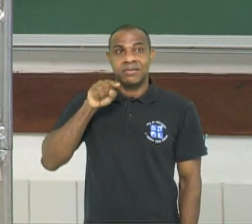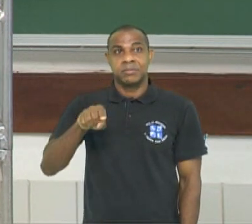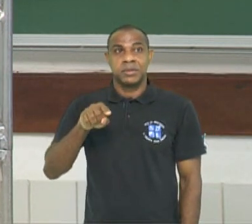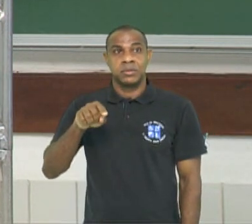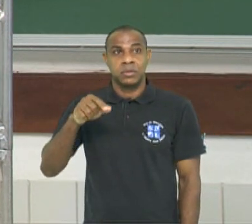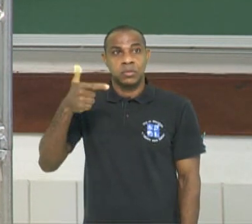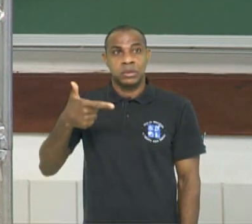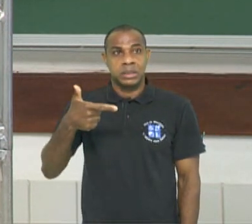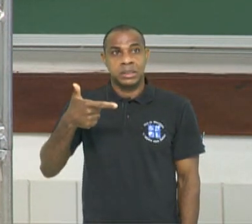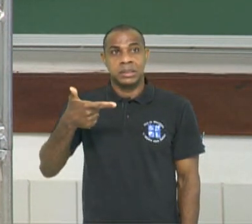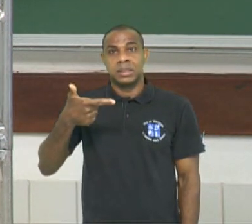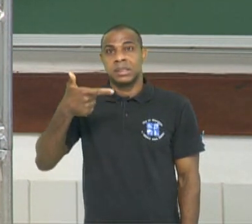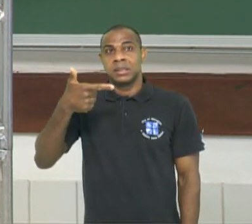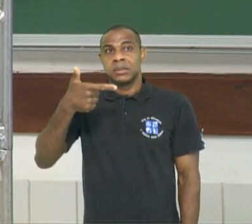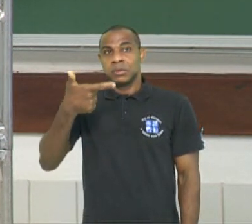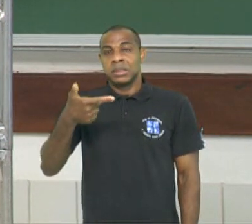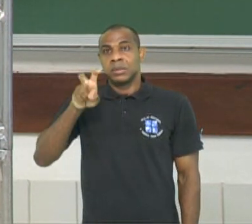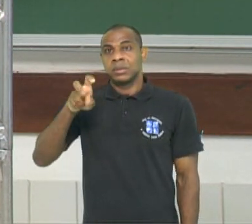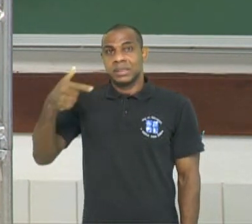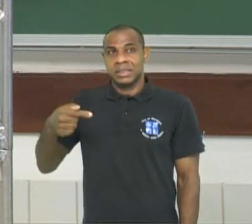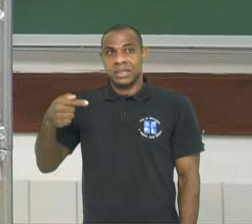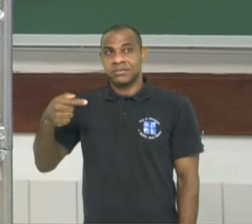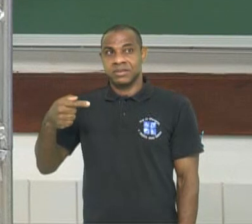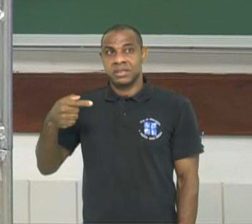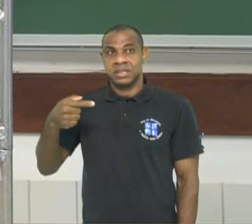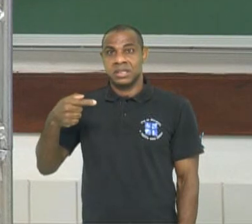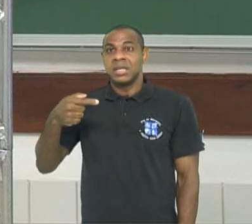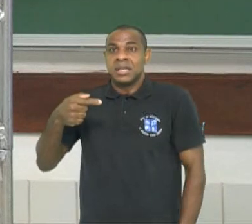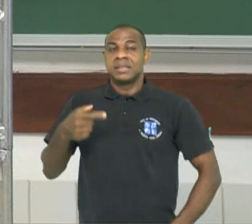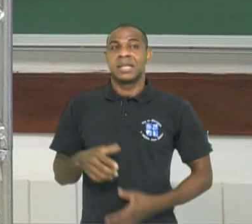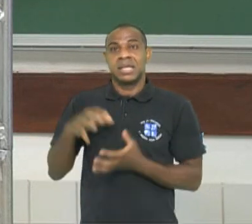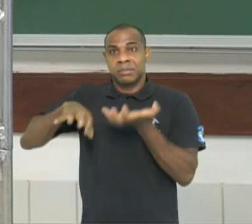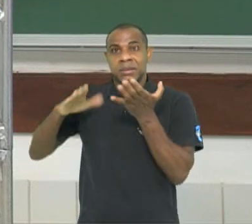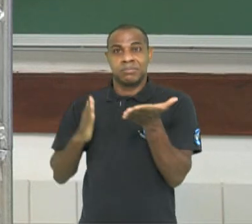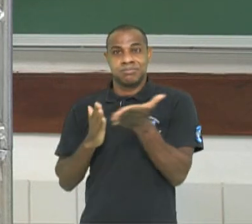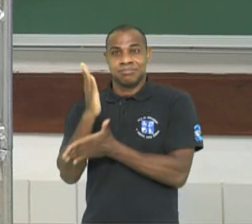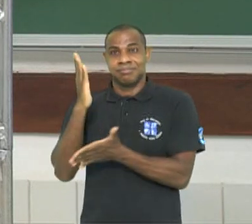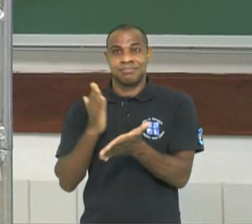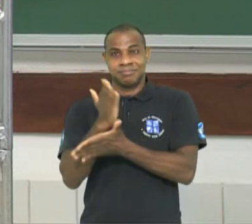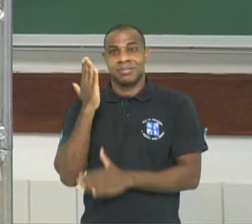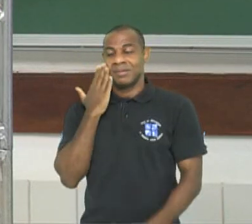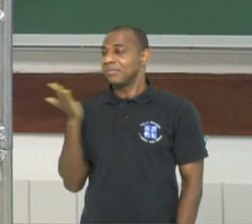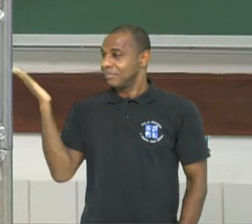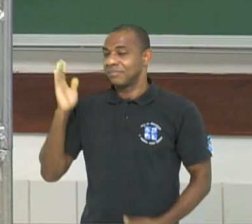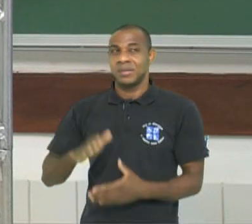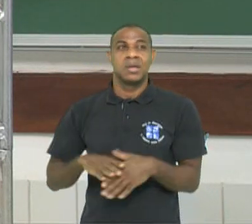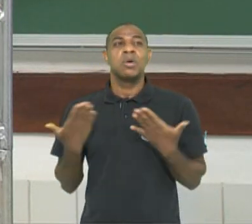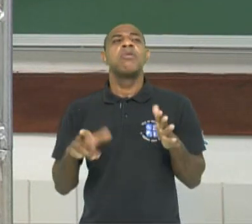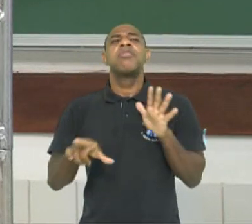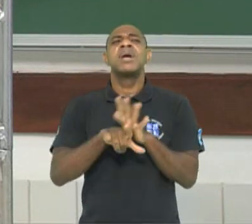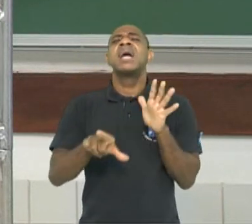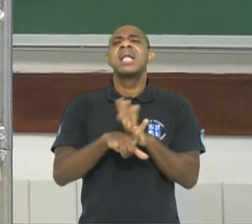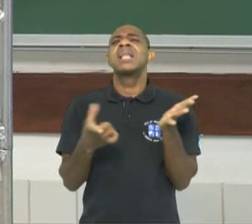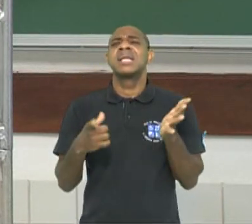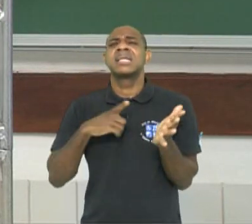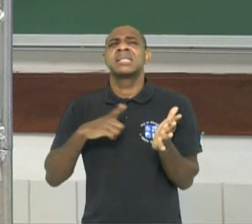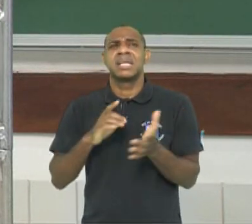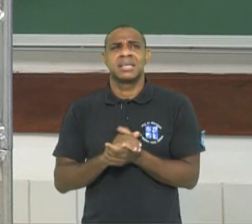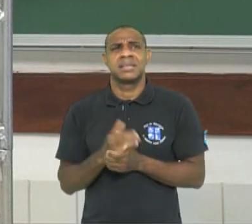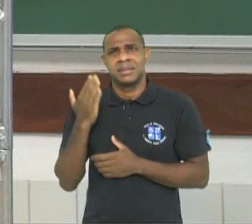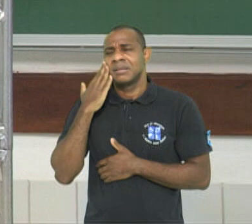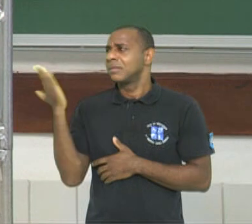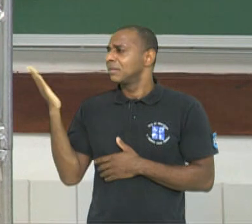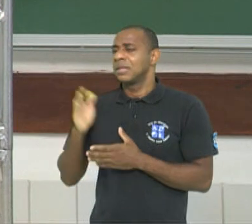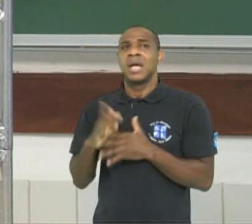10.257, que o Congresso aprovou em 2001. Qual foi a necessidade da aprovação do Estatuto das Cidades? Ora, uma forma